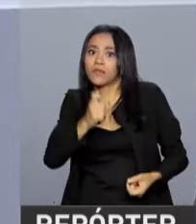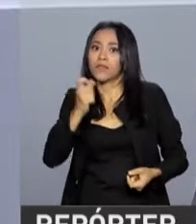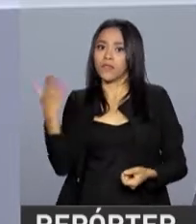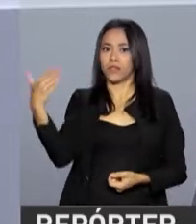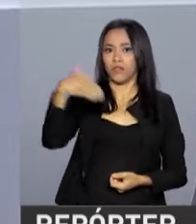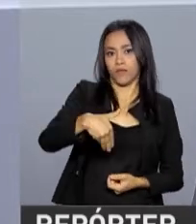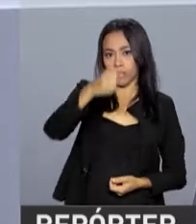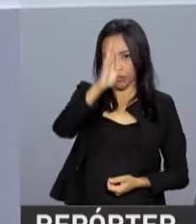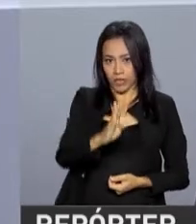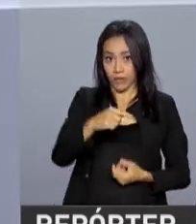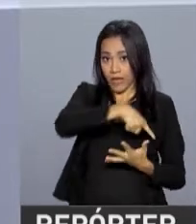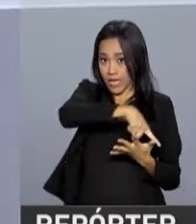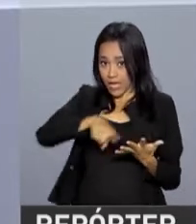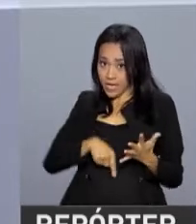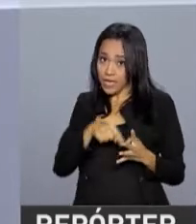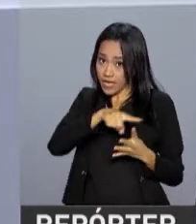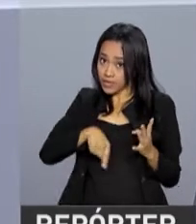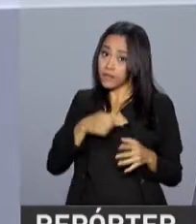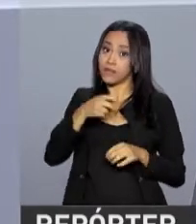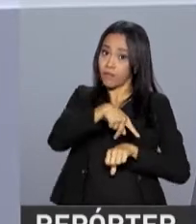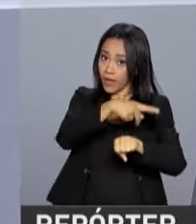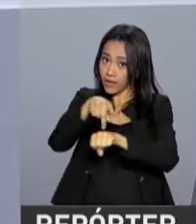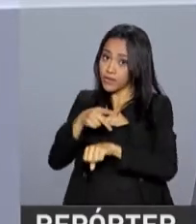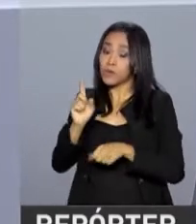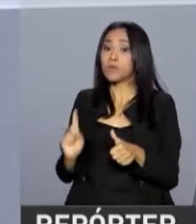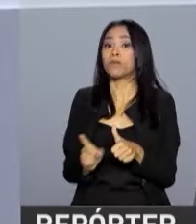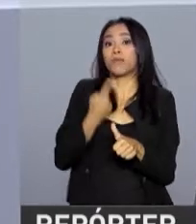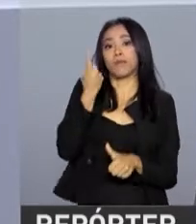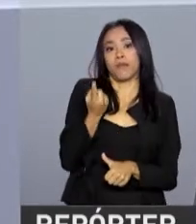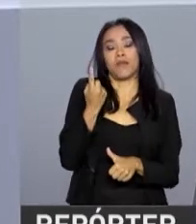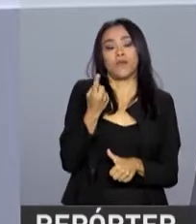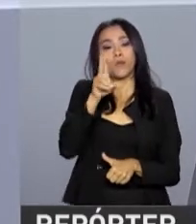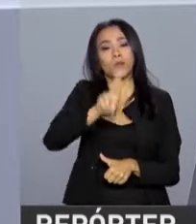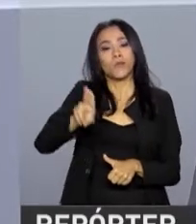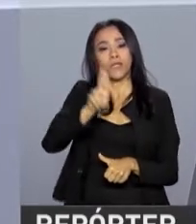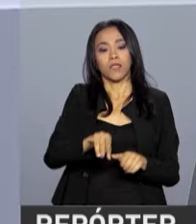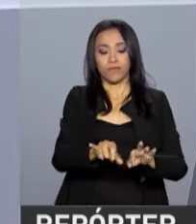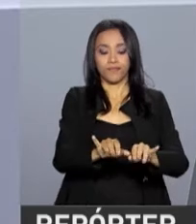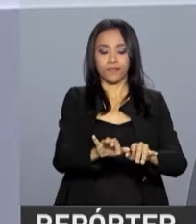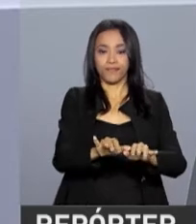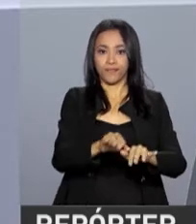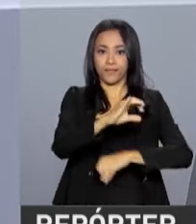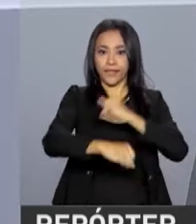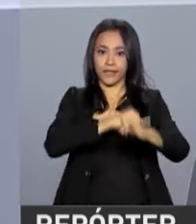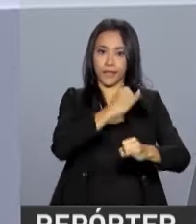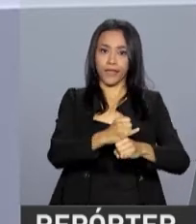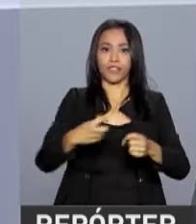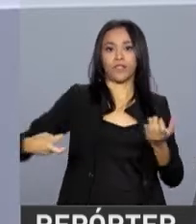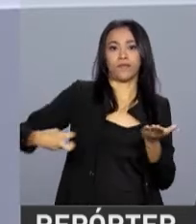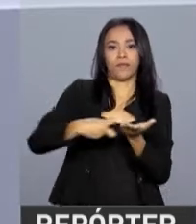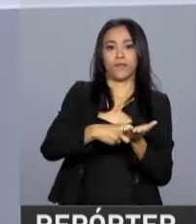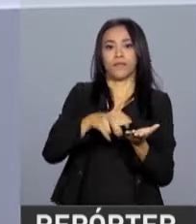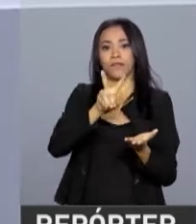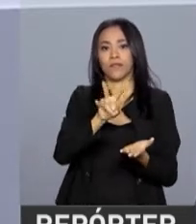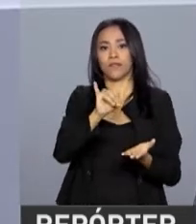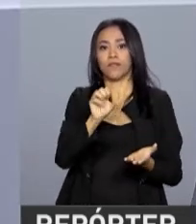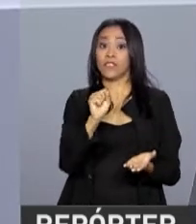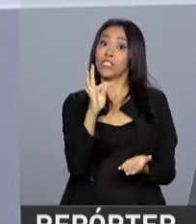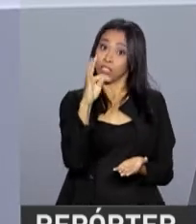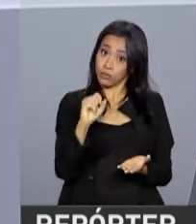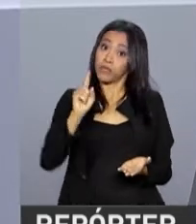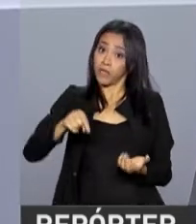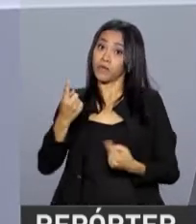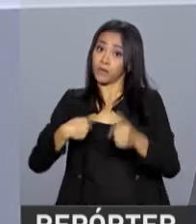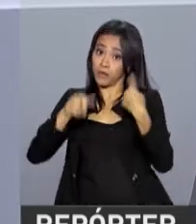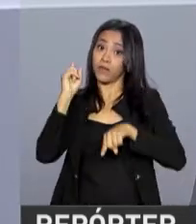esses países foram os primeiros a serem atendidos pelo visto eletrônico iniciativa considerada de sucesso para o ministério do